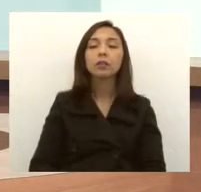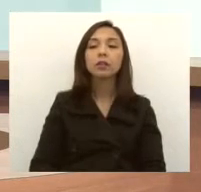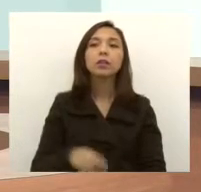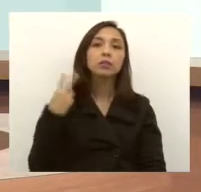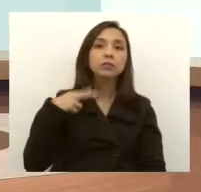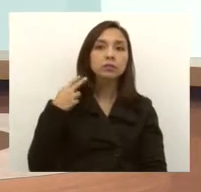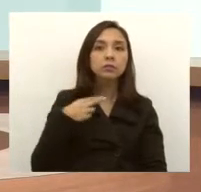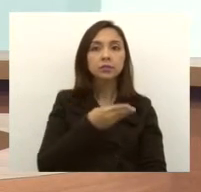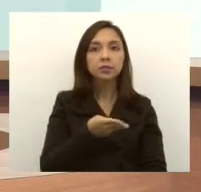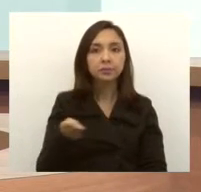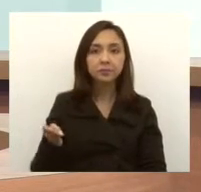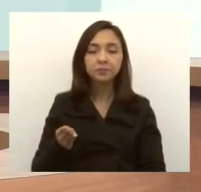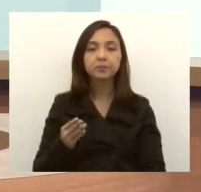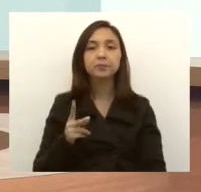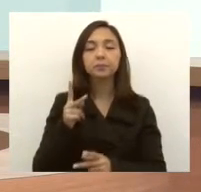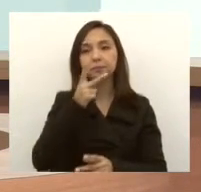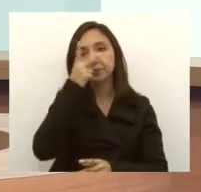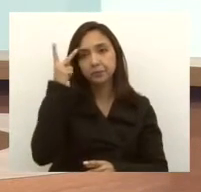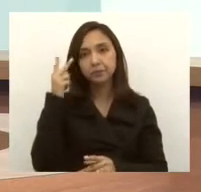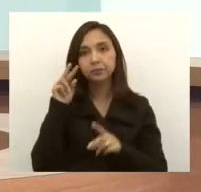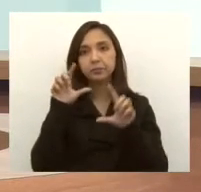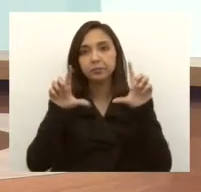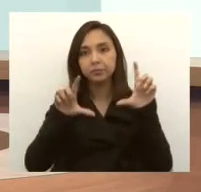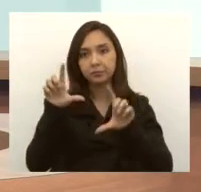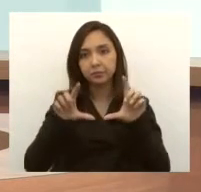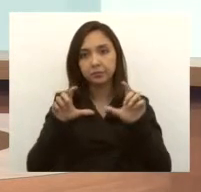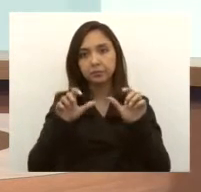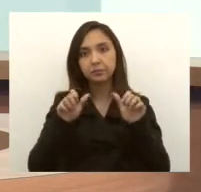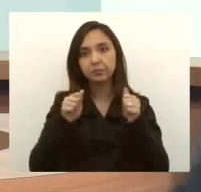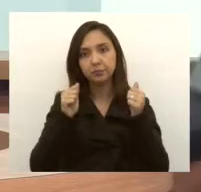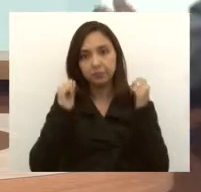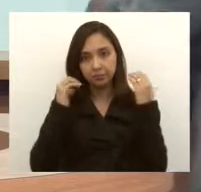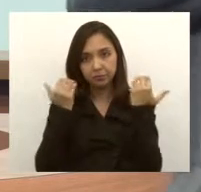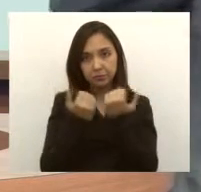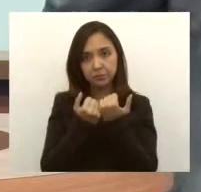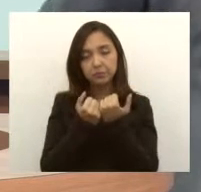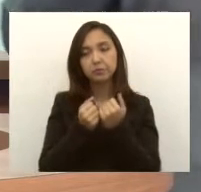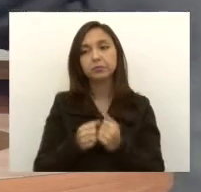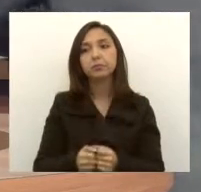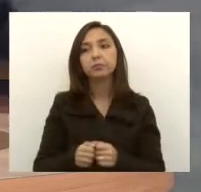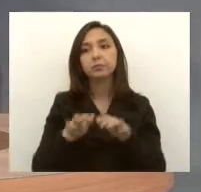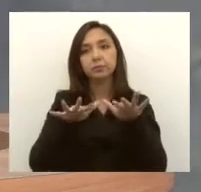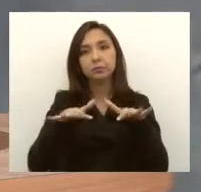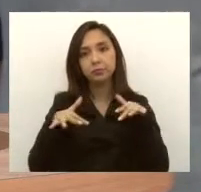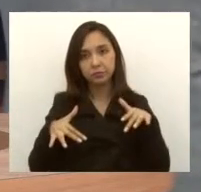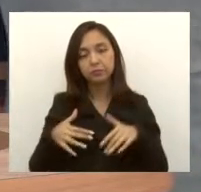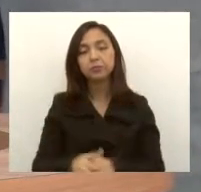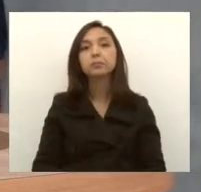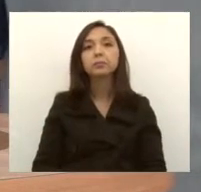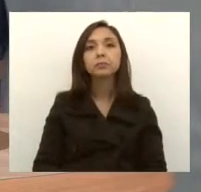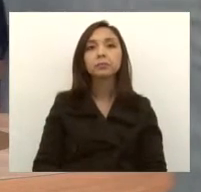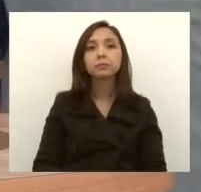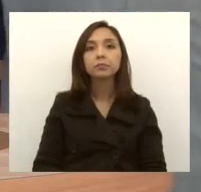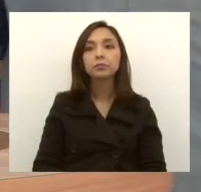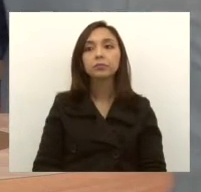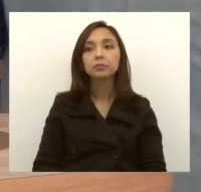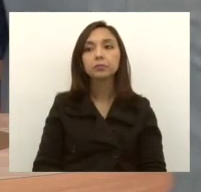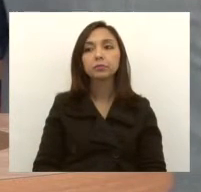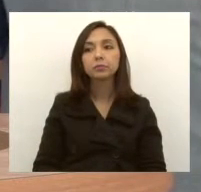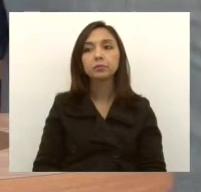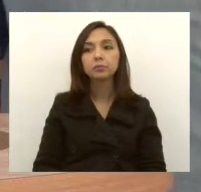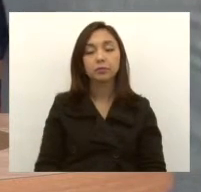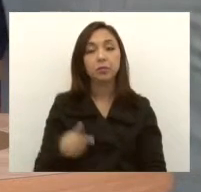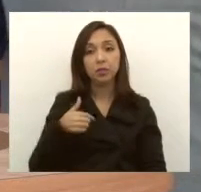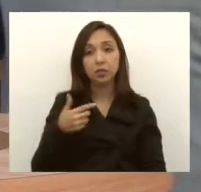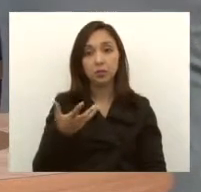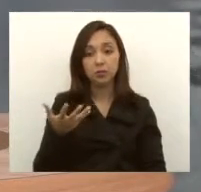senhores vereadores, público que nos assiste aqui através da TV Câmara e aqui na galeria. Não poderia